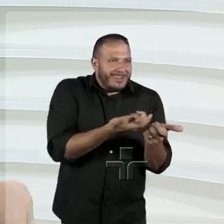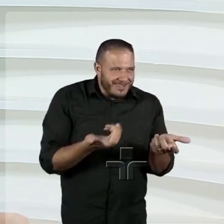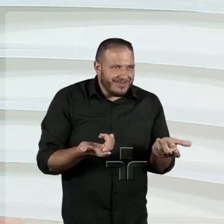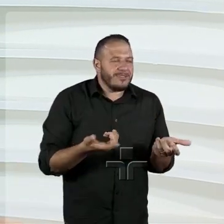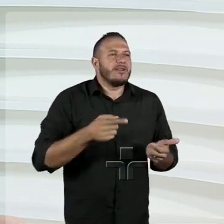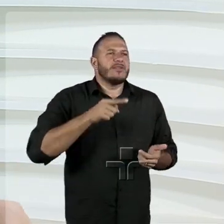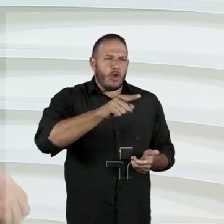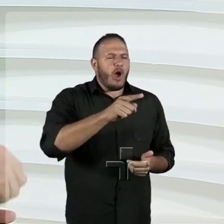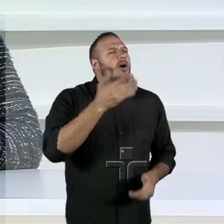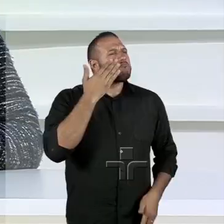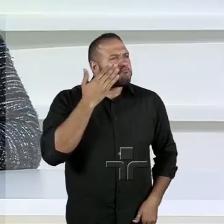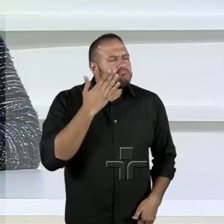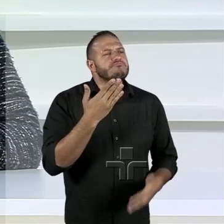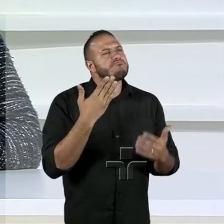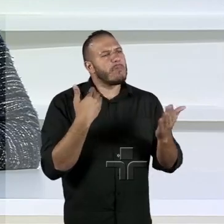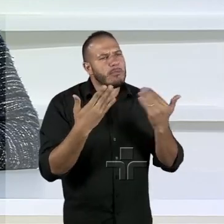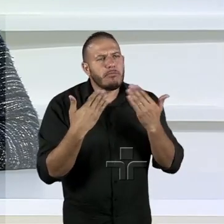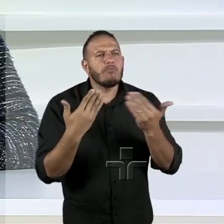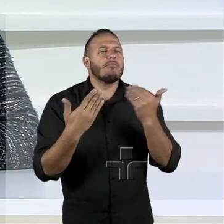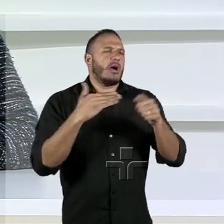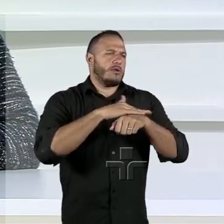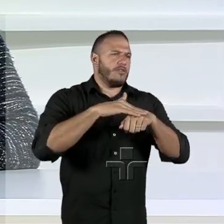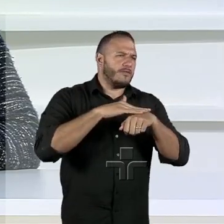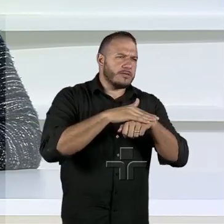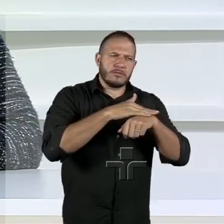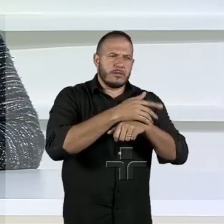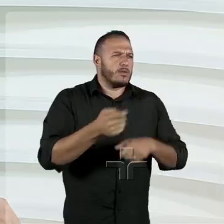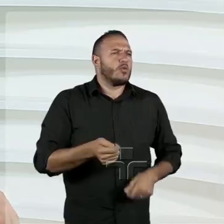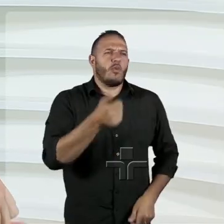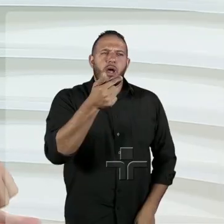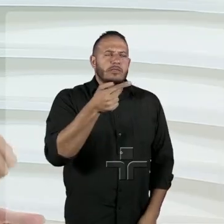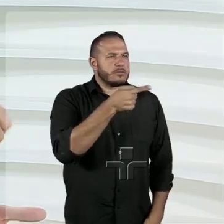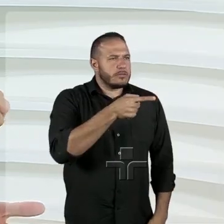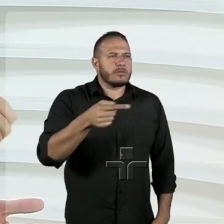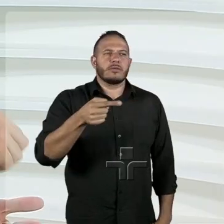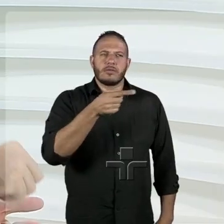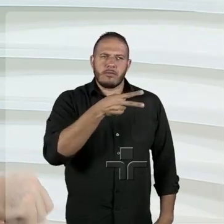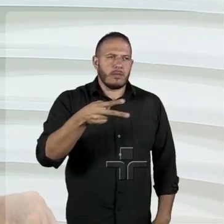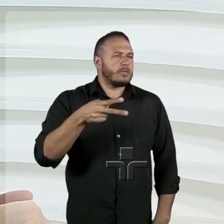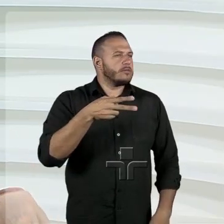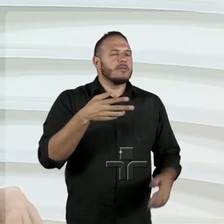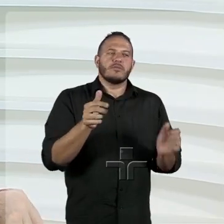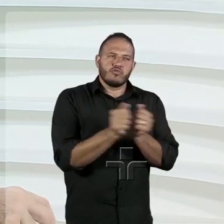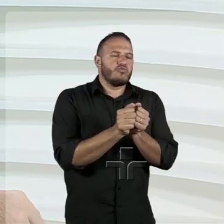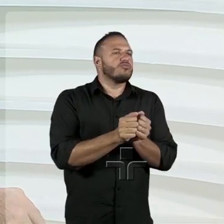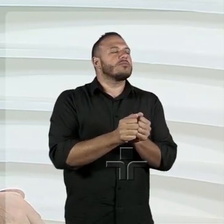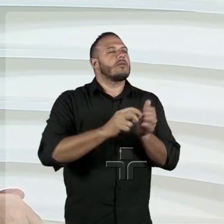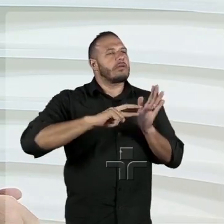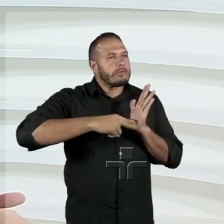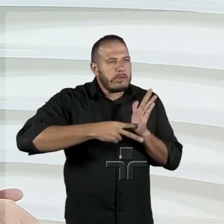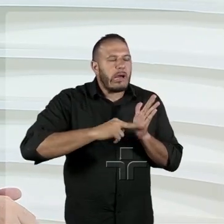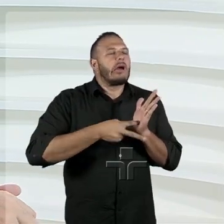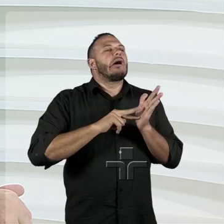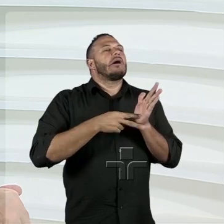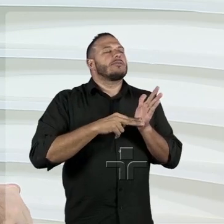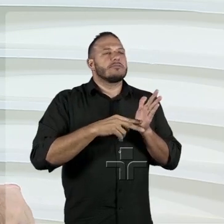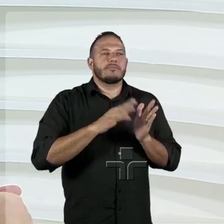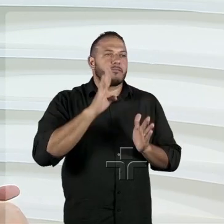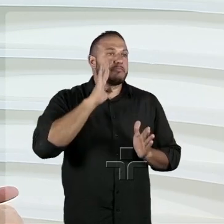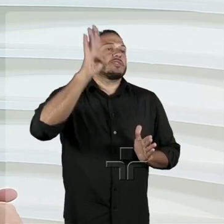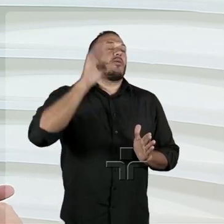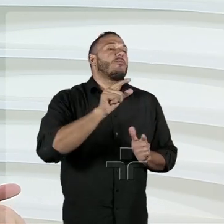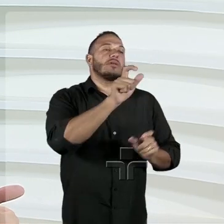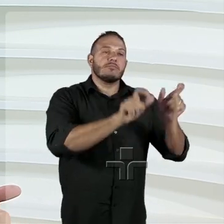temos ouvido, conversado quase que semanalmente com o sindicato, temos ouvido especialmente